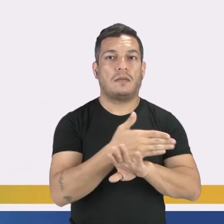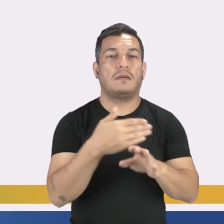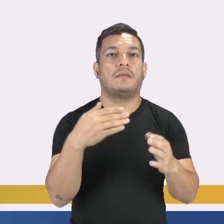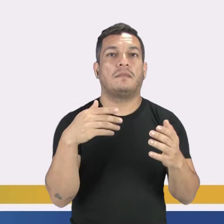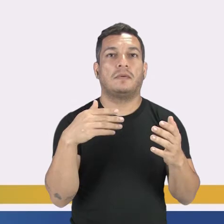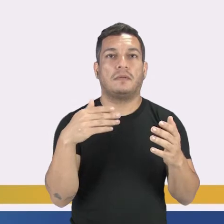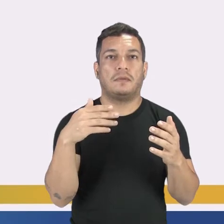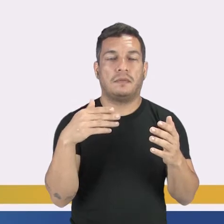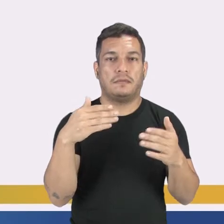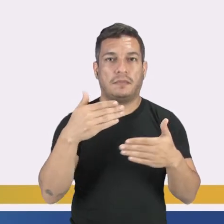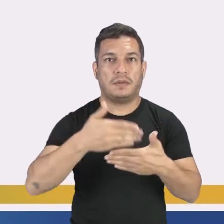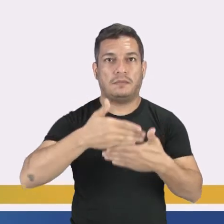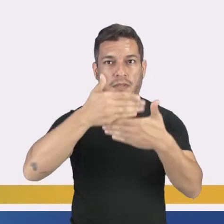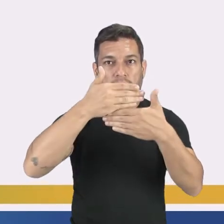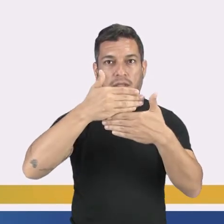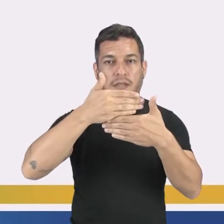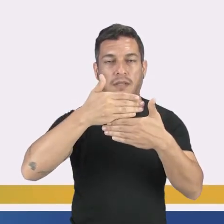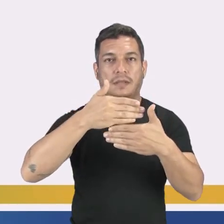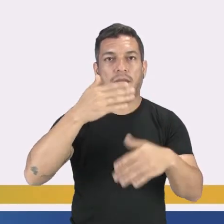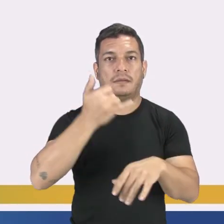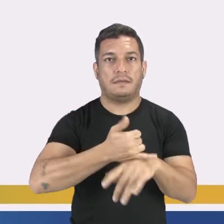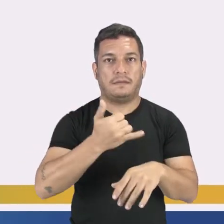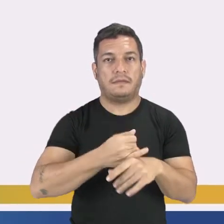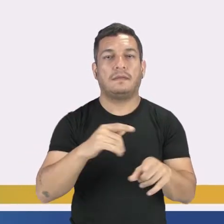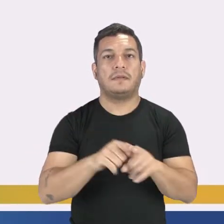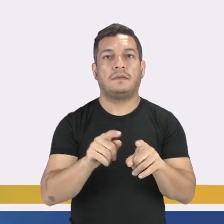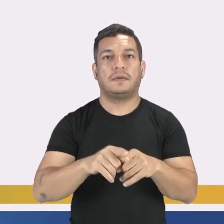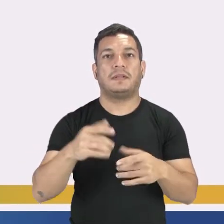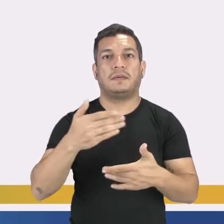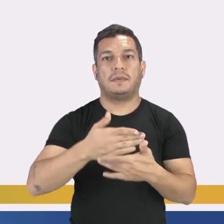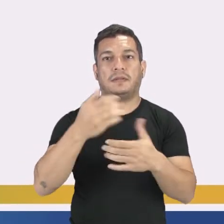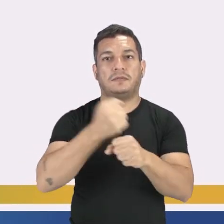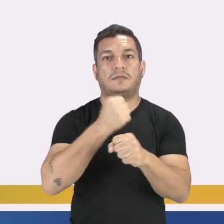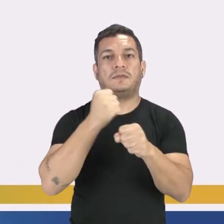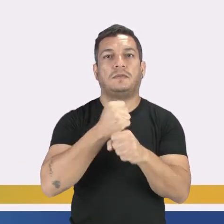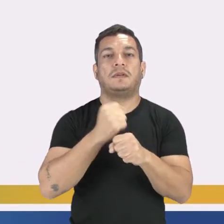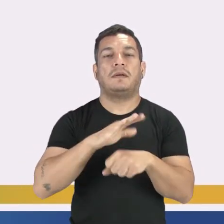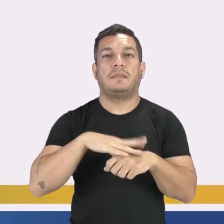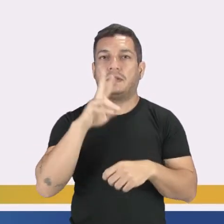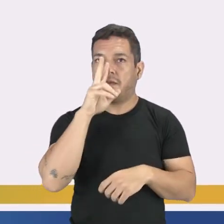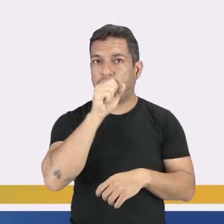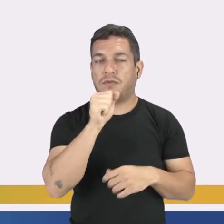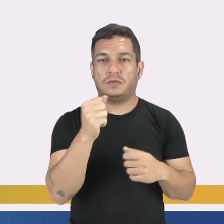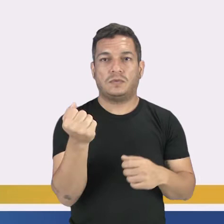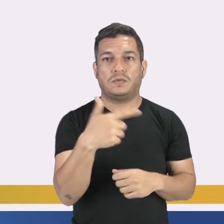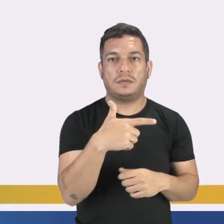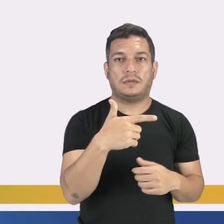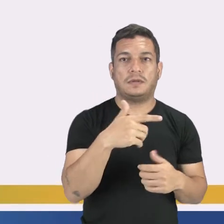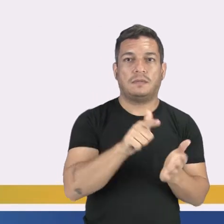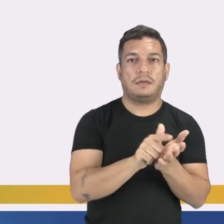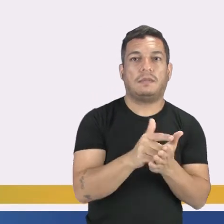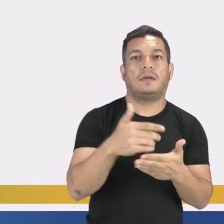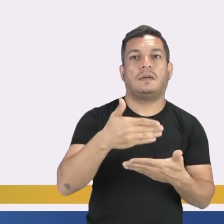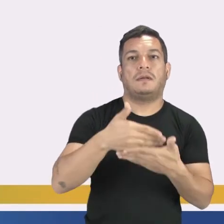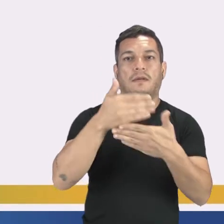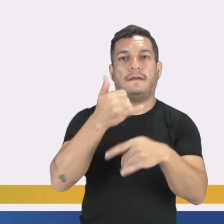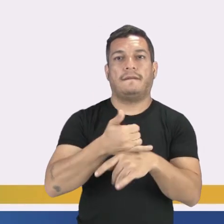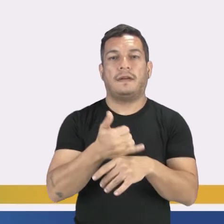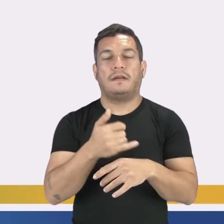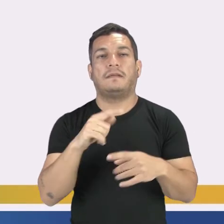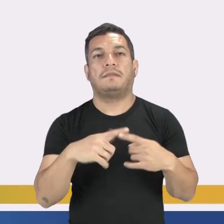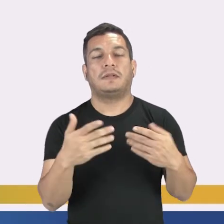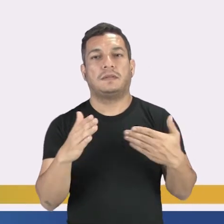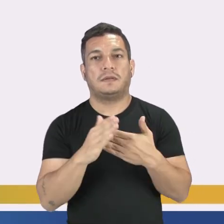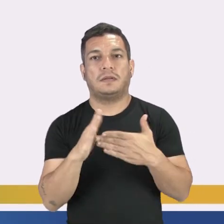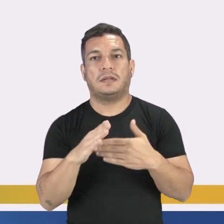na parede de concreto na figura anterior. Então, ela é mais forte do que as duas anteriores, porém não consegue passar por uma parede